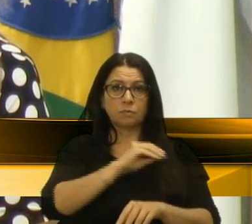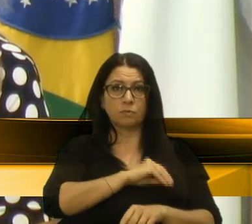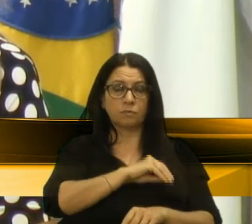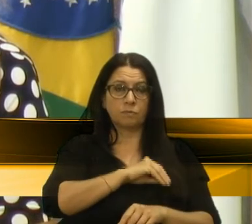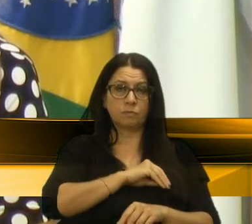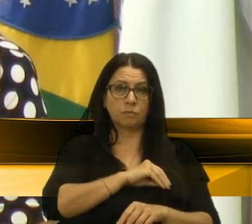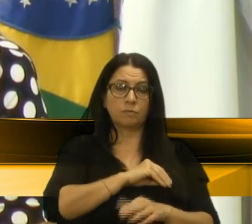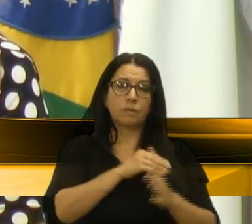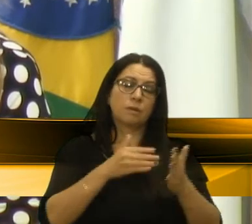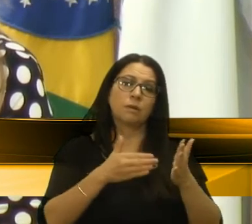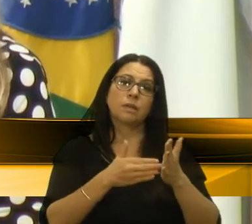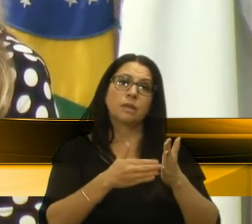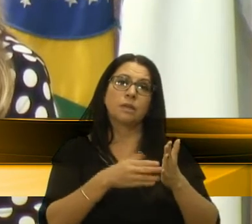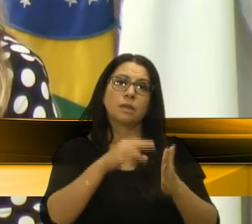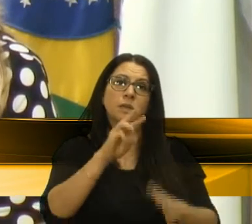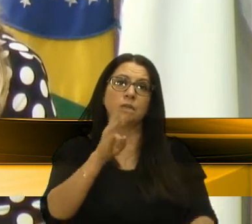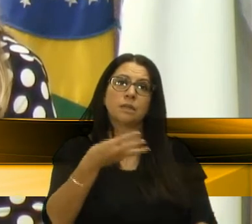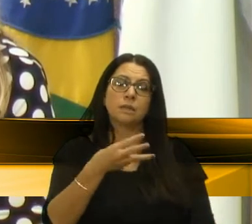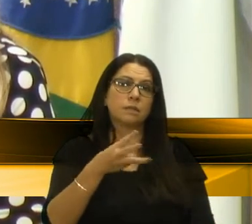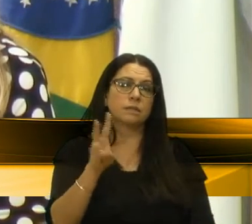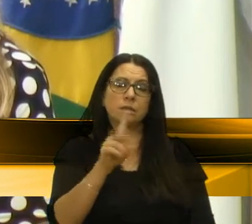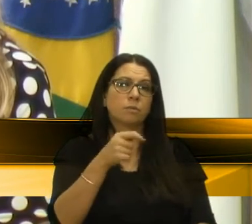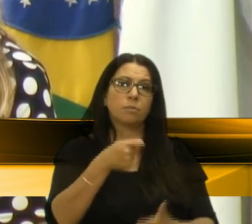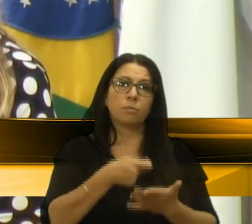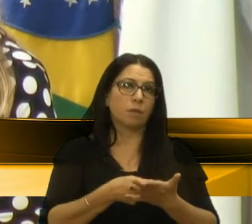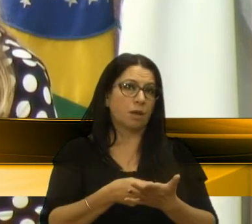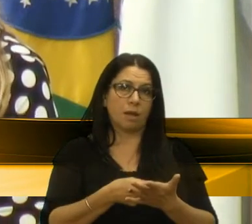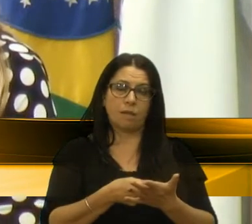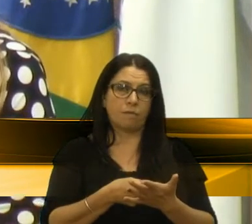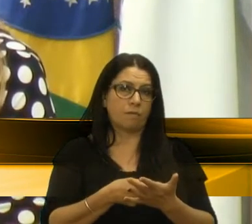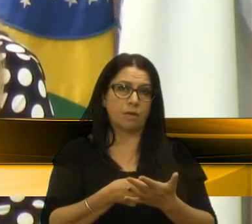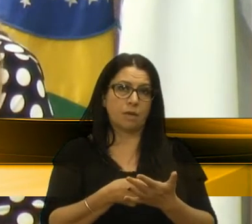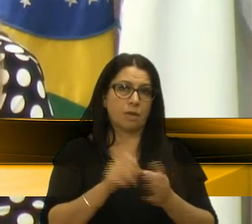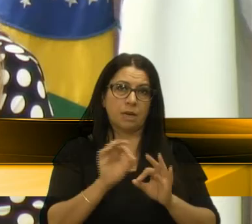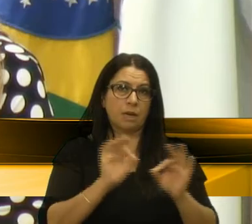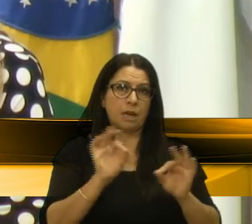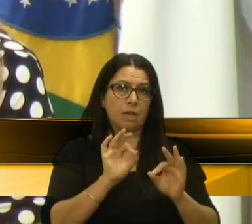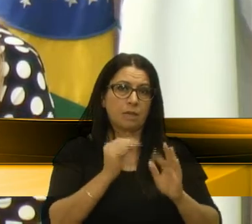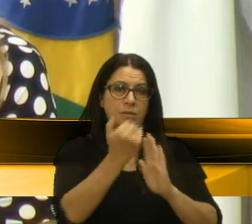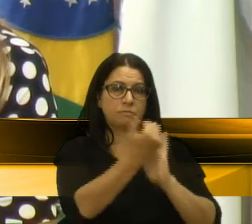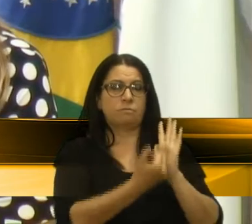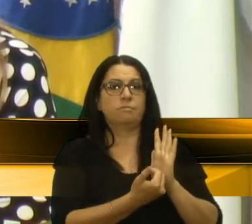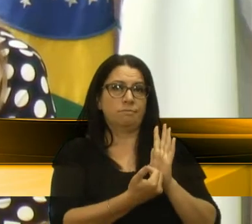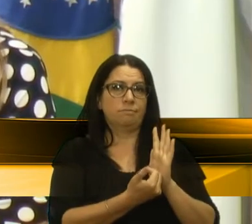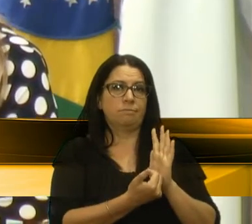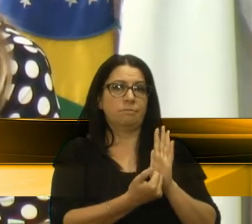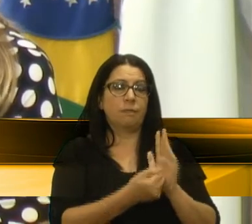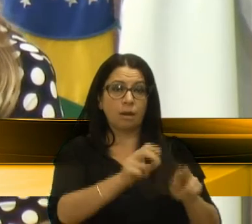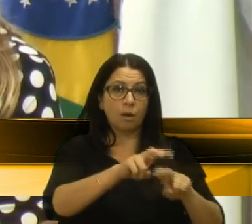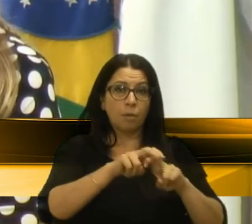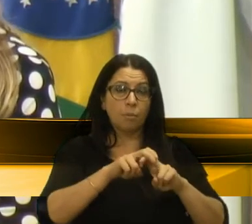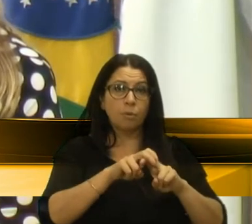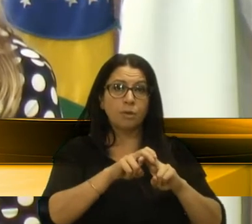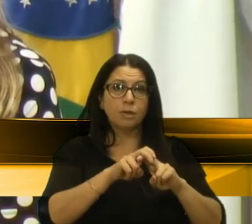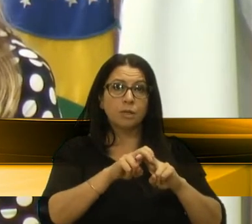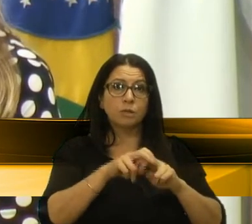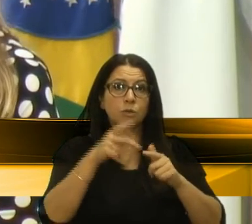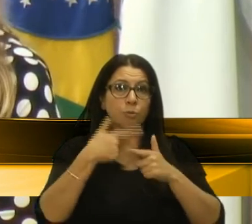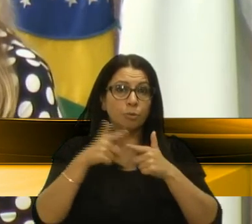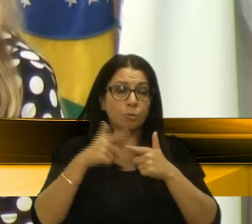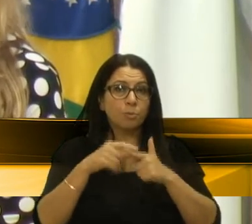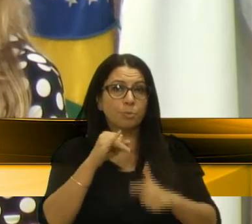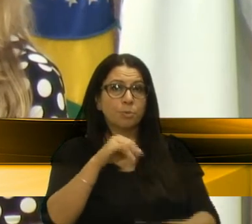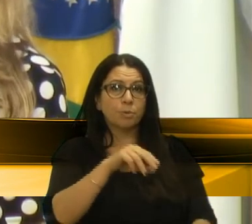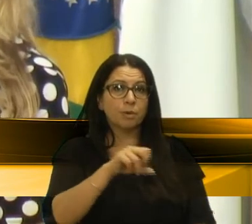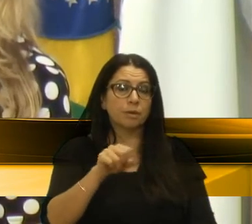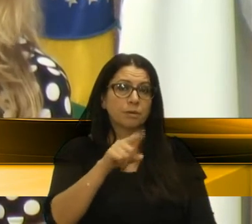fosse até R$3.000, não pagava nenhuma alíquota. É por isso que o rombo da Previdência é